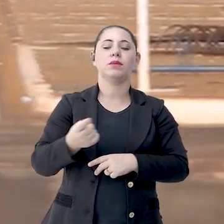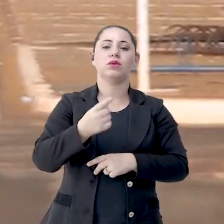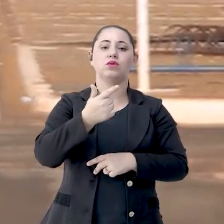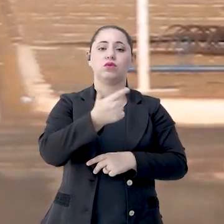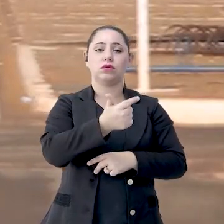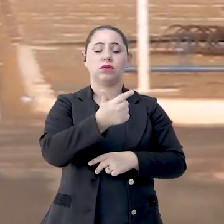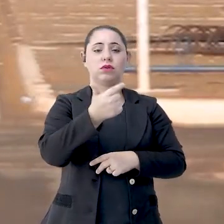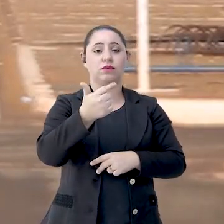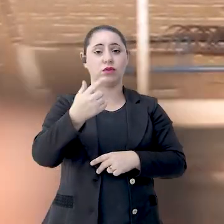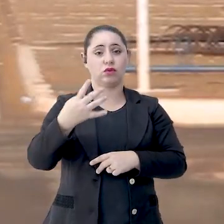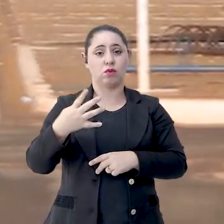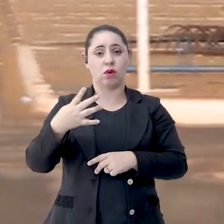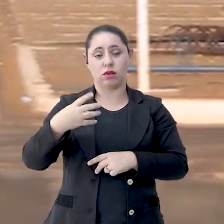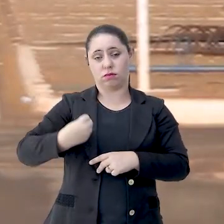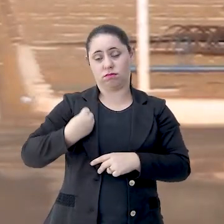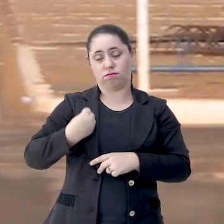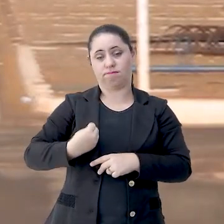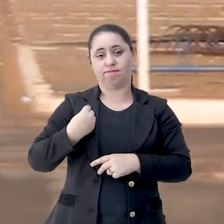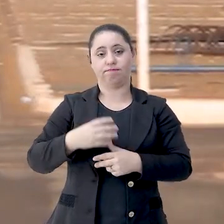de